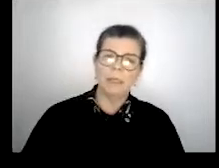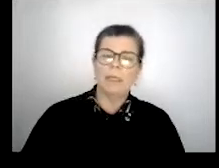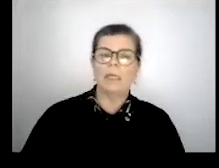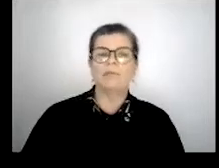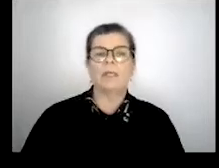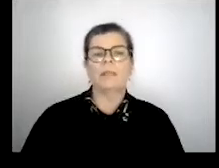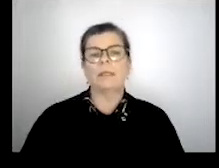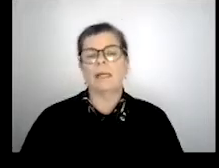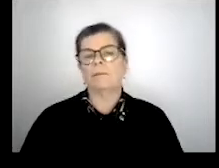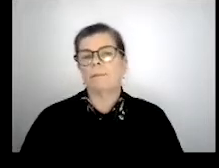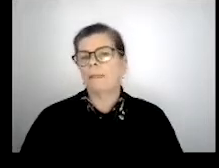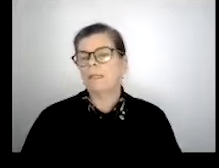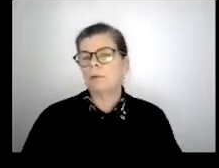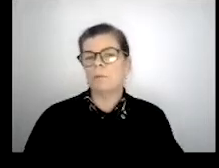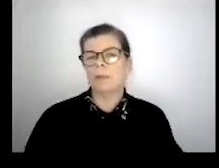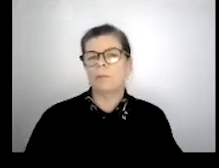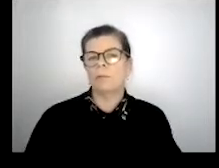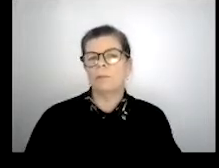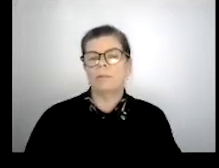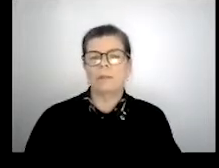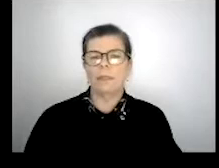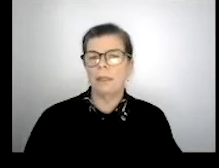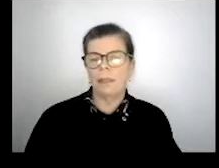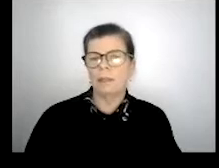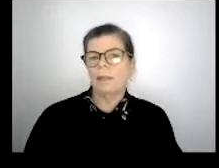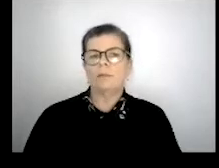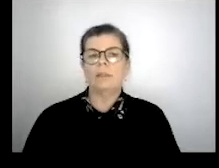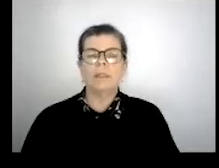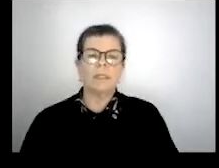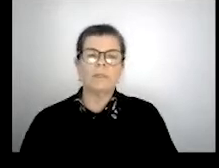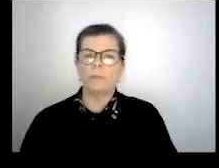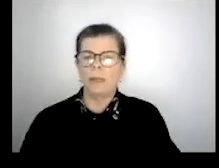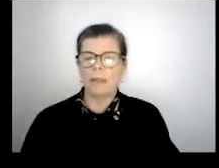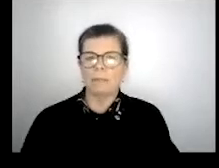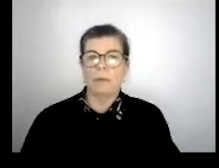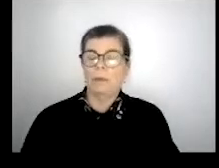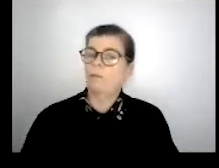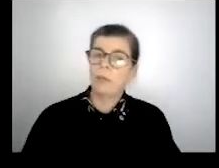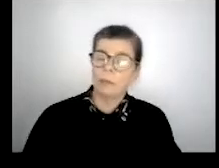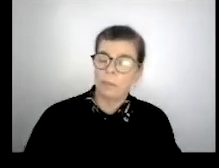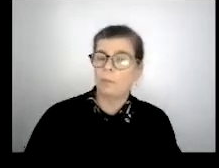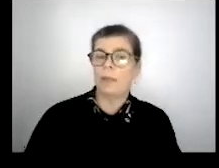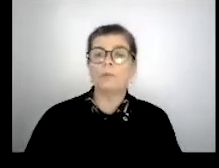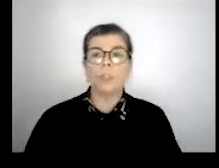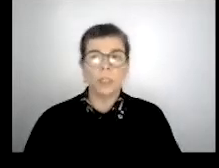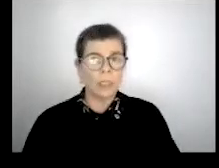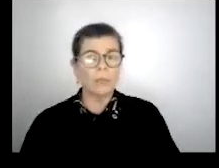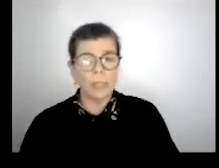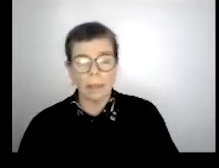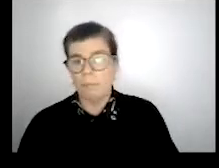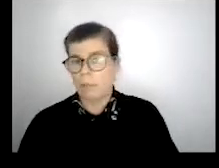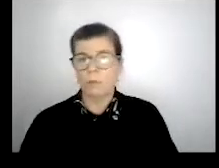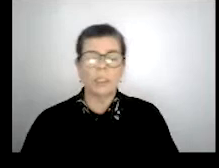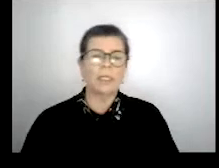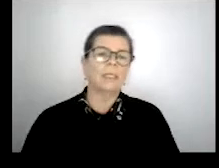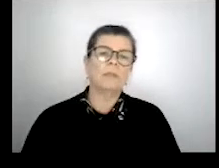pandemia, ele foi cancelado. Eles sempre nos perguntam, mas enfermeira Lilian, não devia ser surpresa? Devia. Espero que um dia chegamos